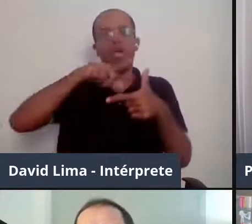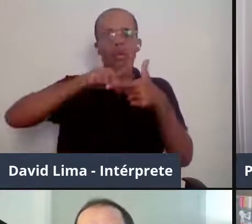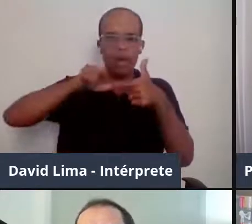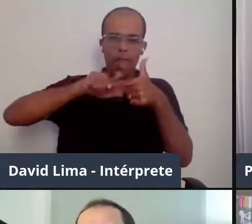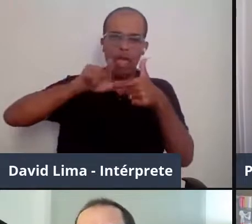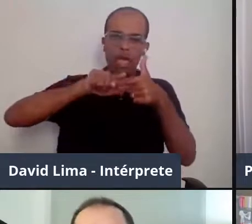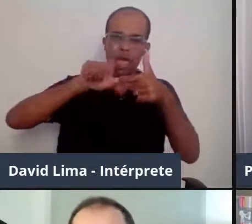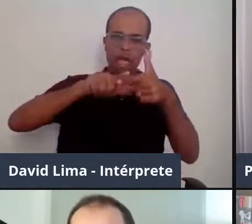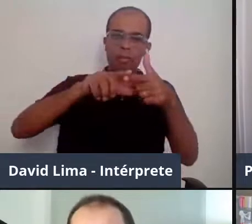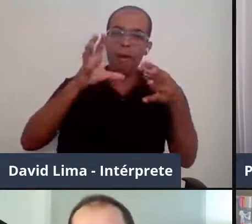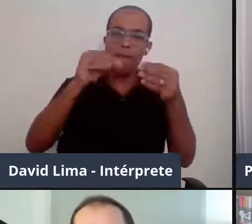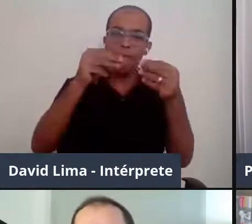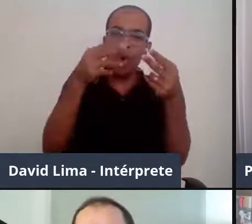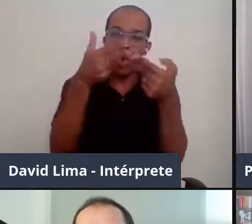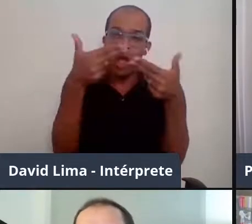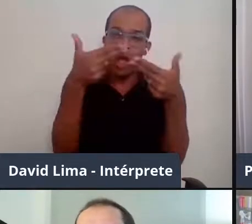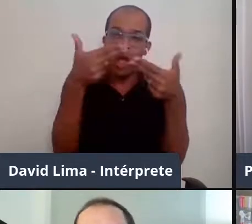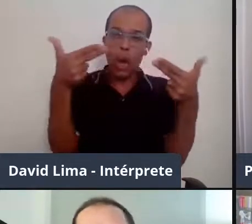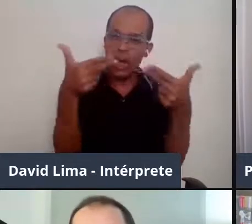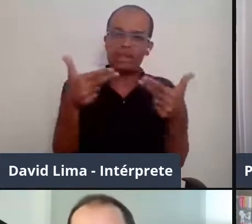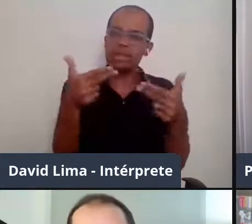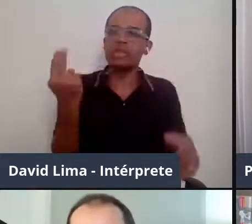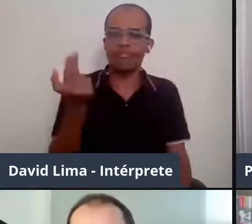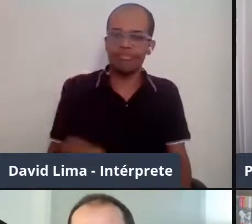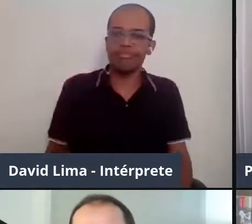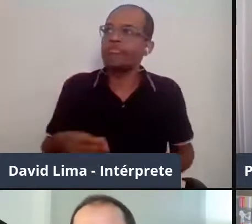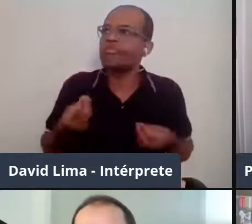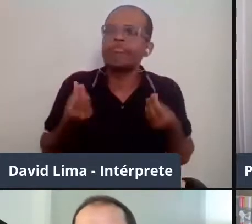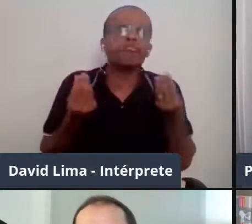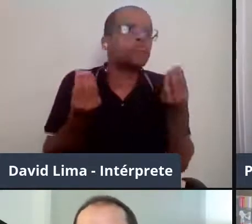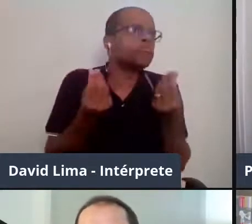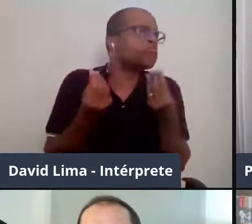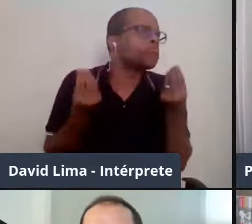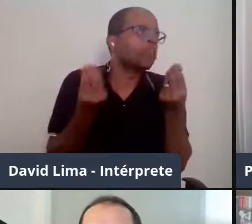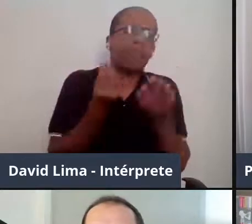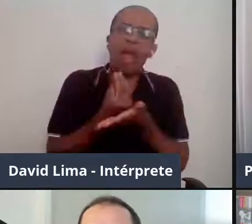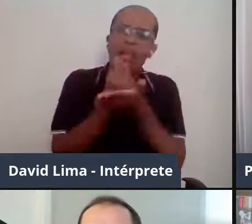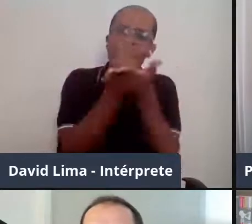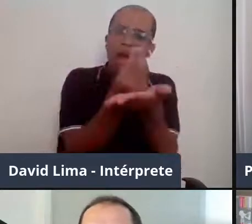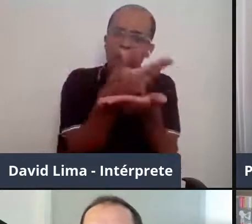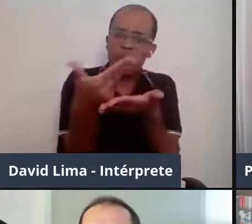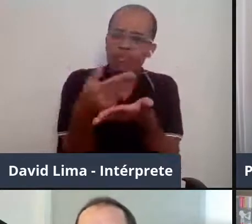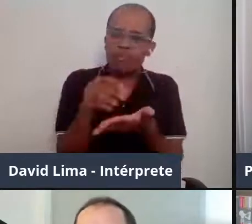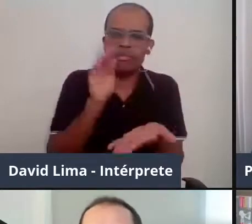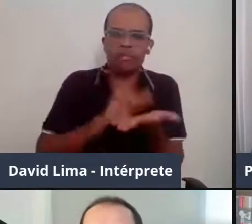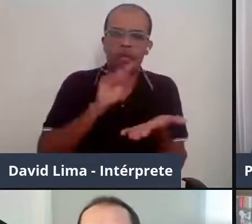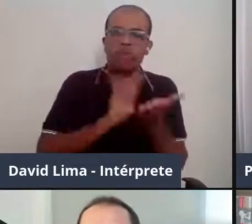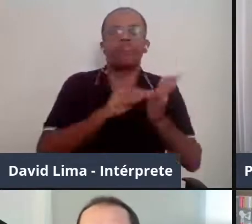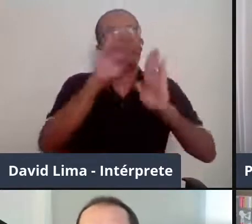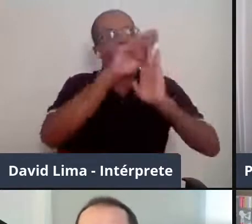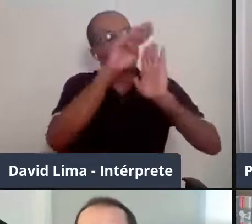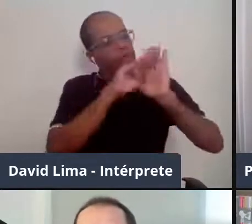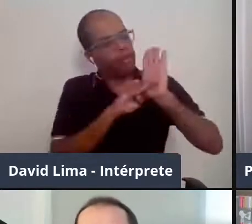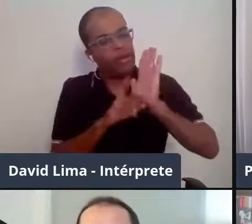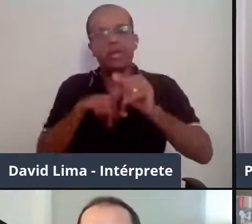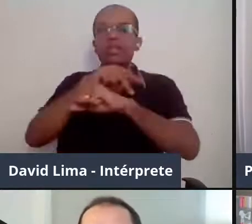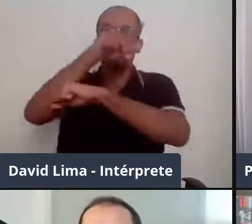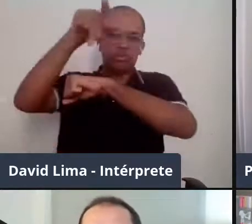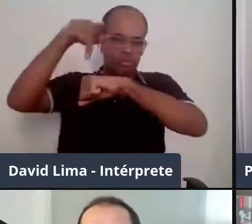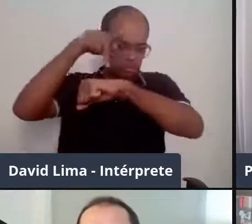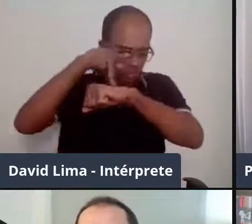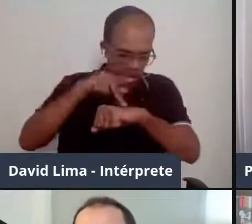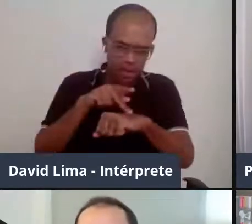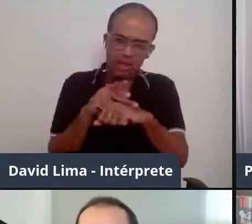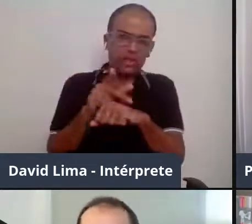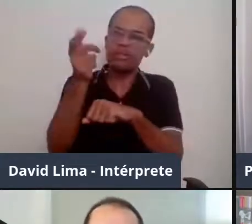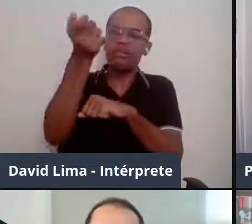que não funcionam, não é intuitivo, não entrega o que promete, por exemplo, listas dos países que não